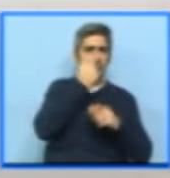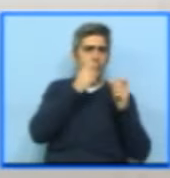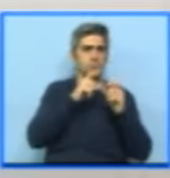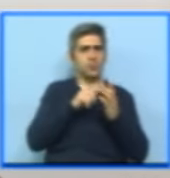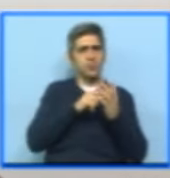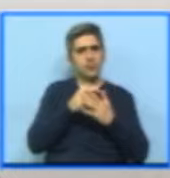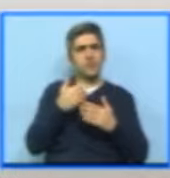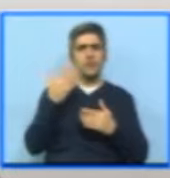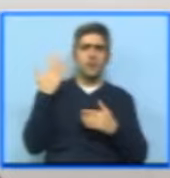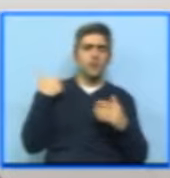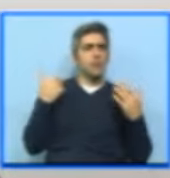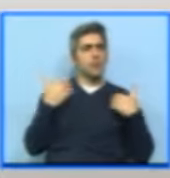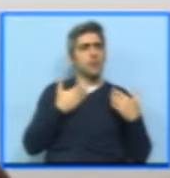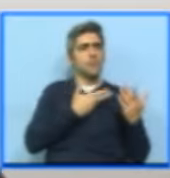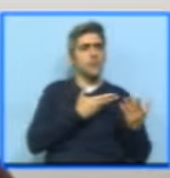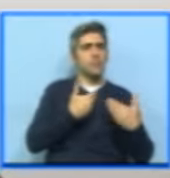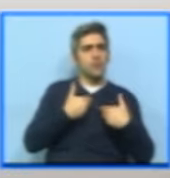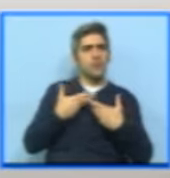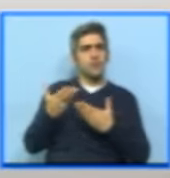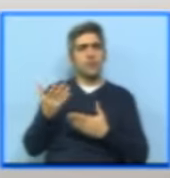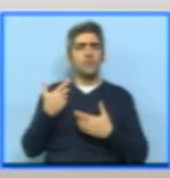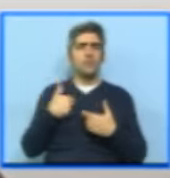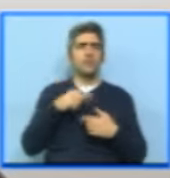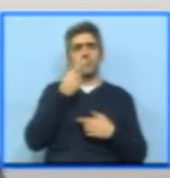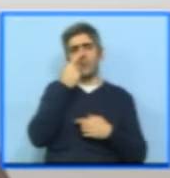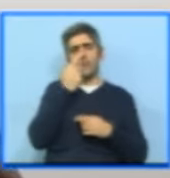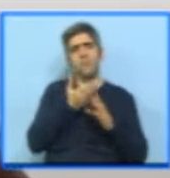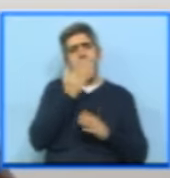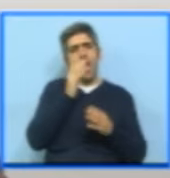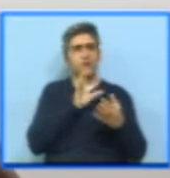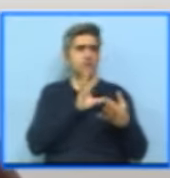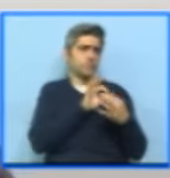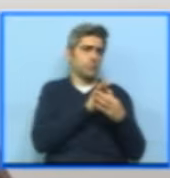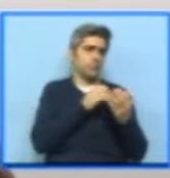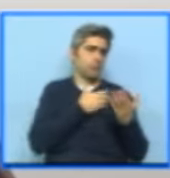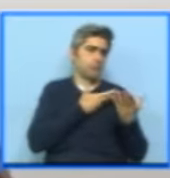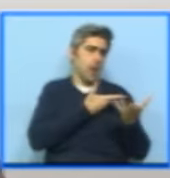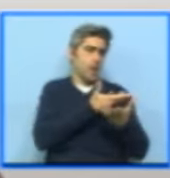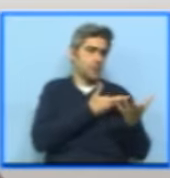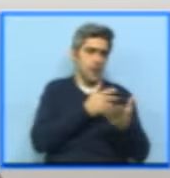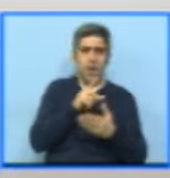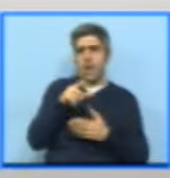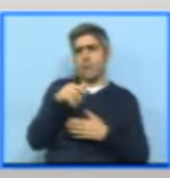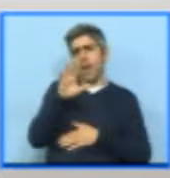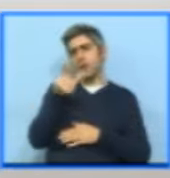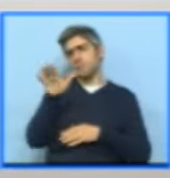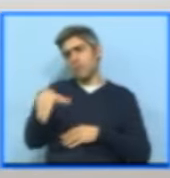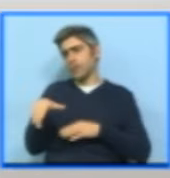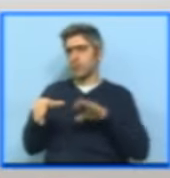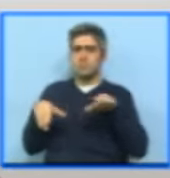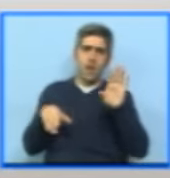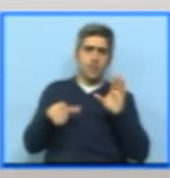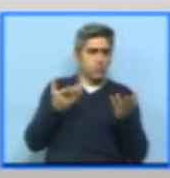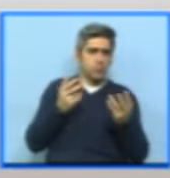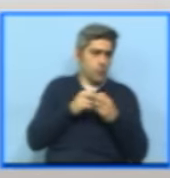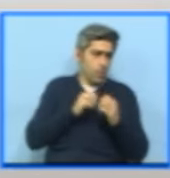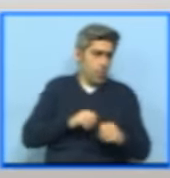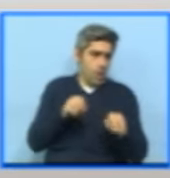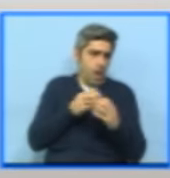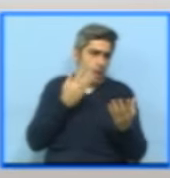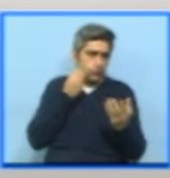ser solidários e amigos de toda a gente. Mas também há pessoas com quem a gente privilegia mais a nossa relação. Não é? Tudo bem, não é? Não vem daí mal nenhum ao